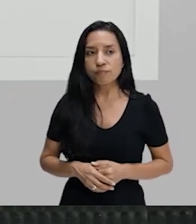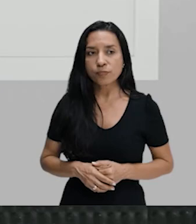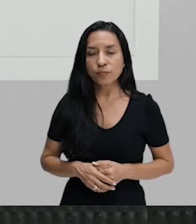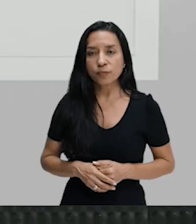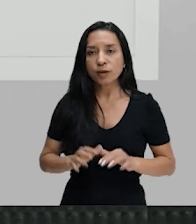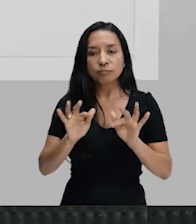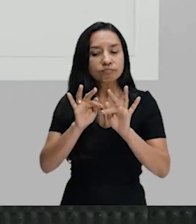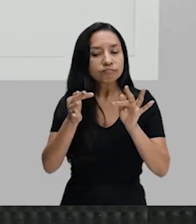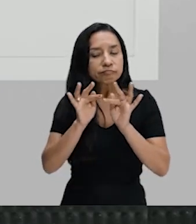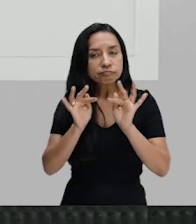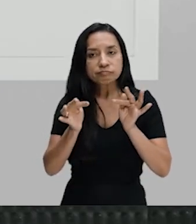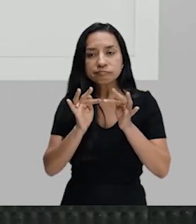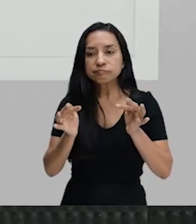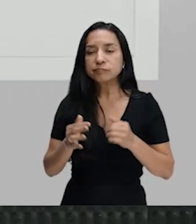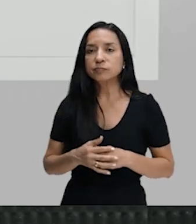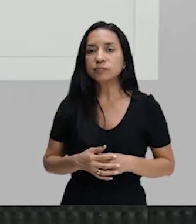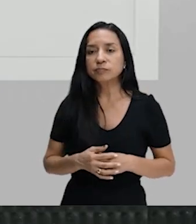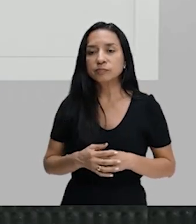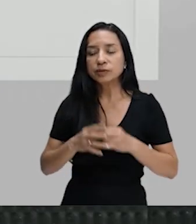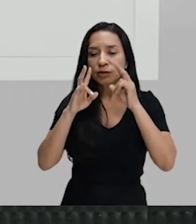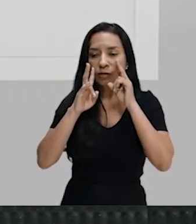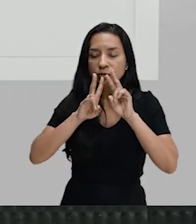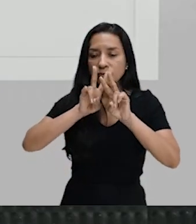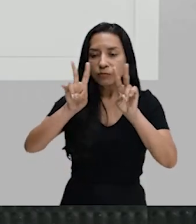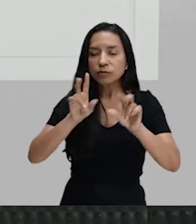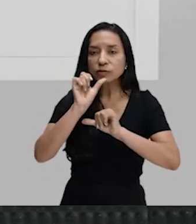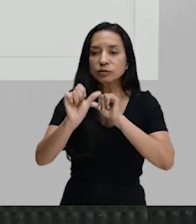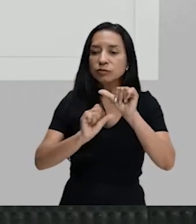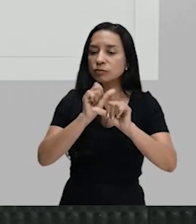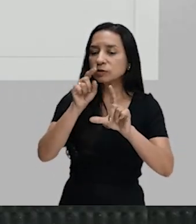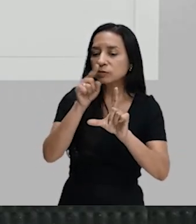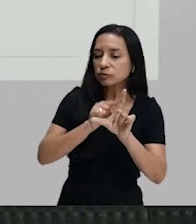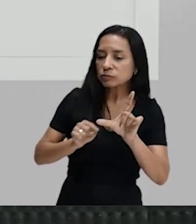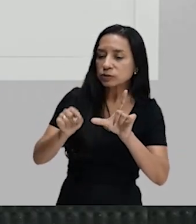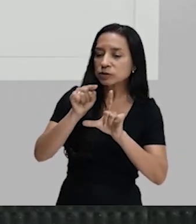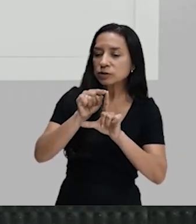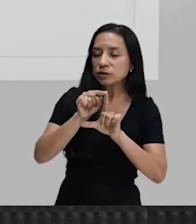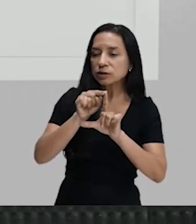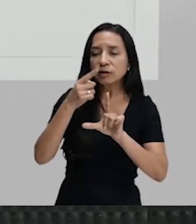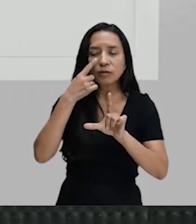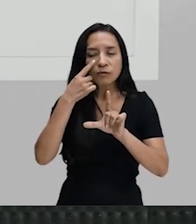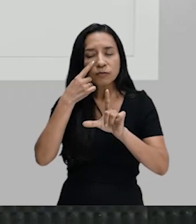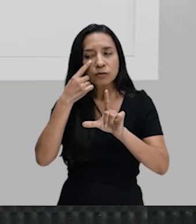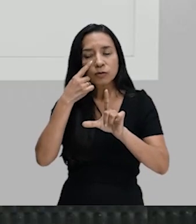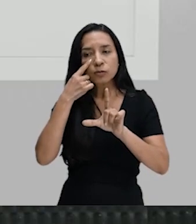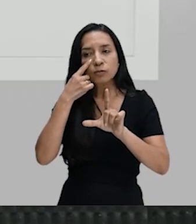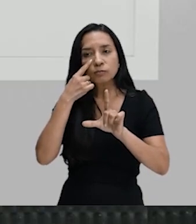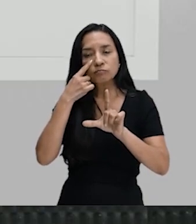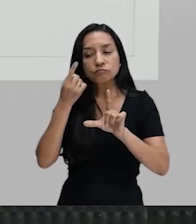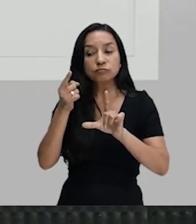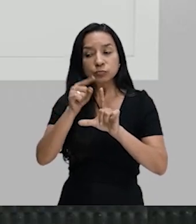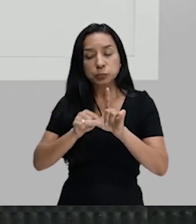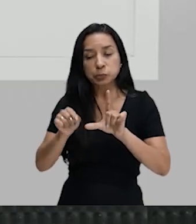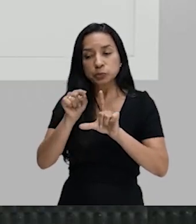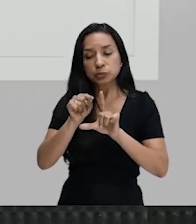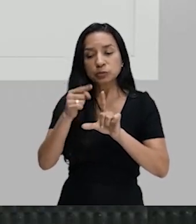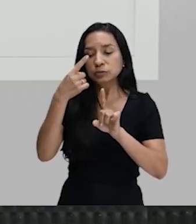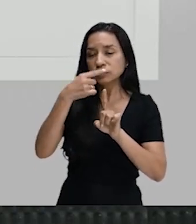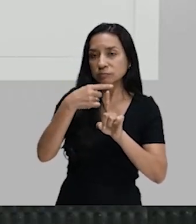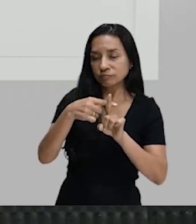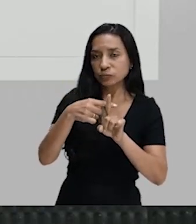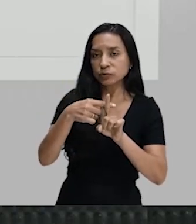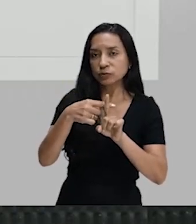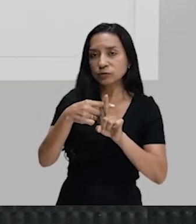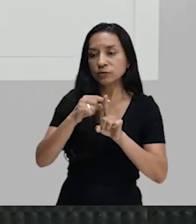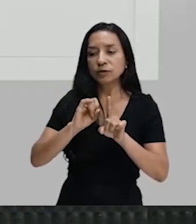Então, muito simples. Olhou que a transformação é cíclica, viu que foi no sentido horário, trabalho positivo. Viu que é cíclica, sentido